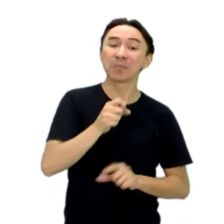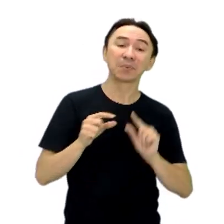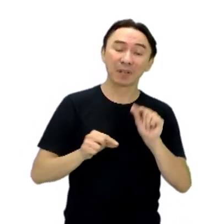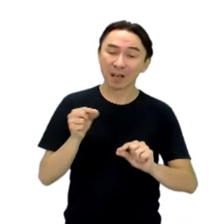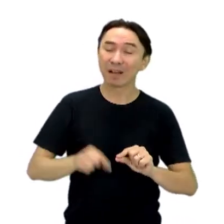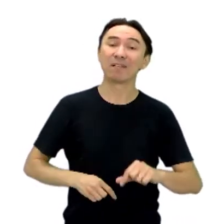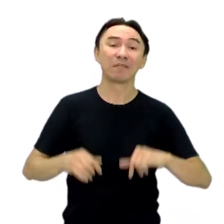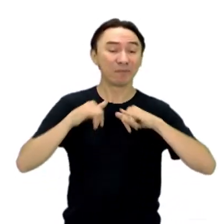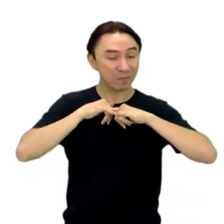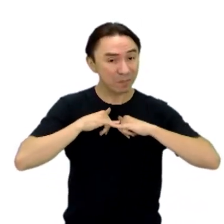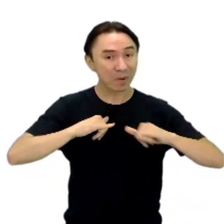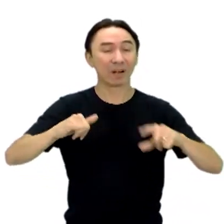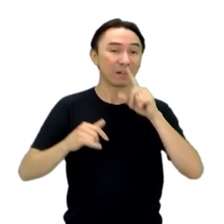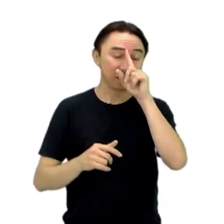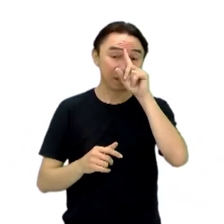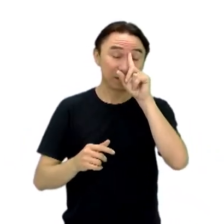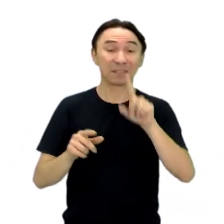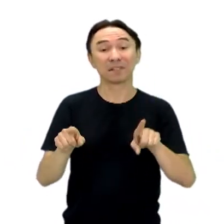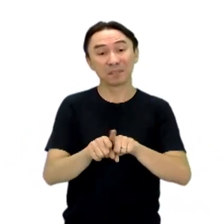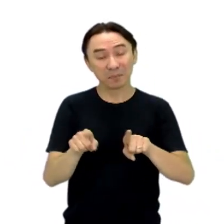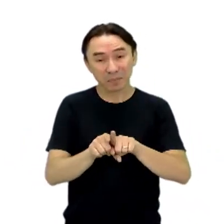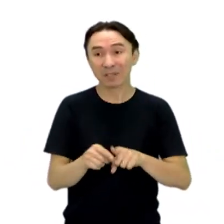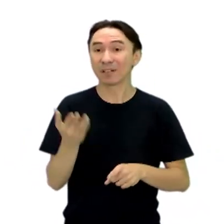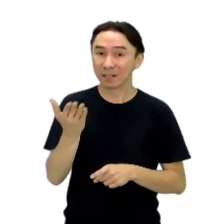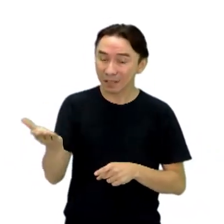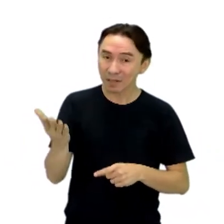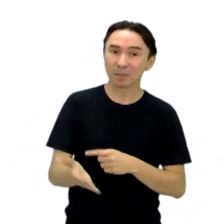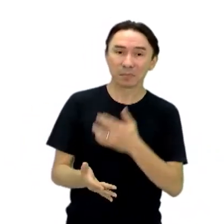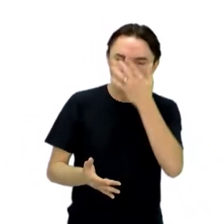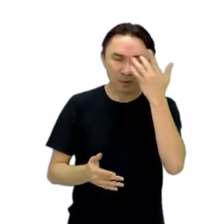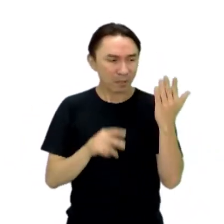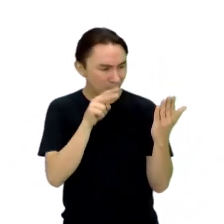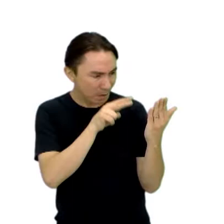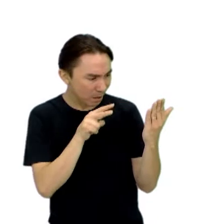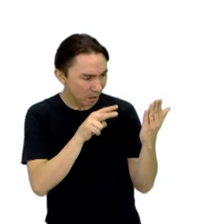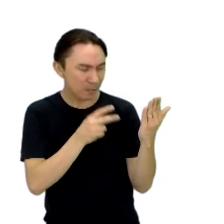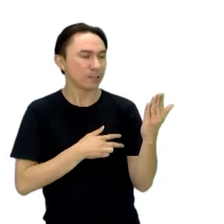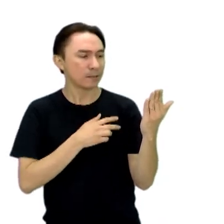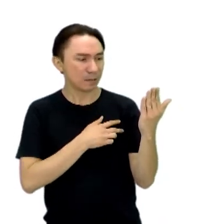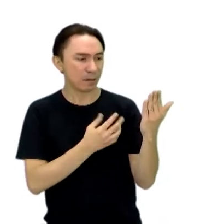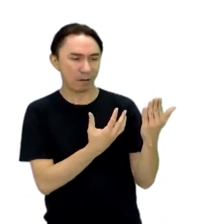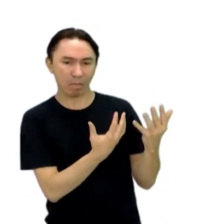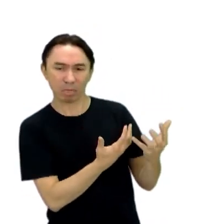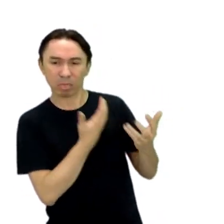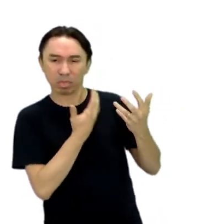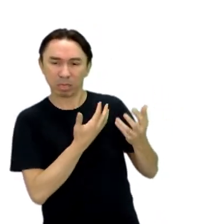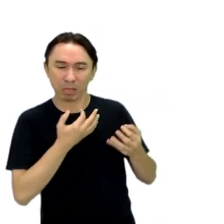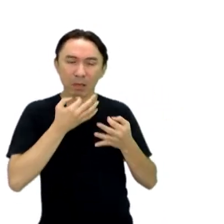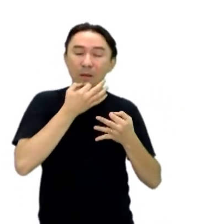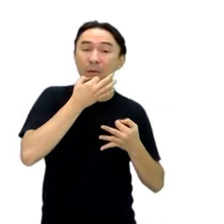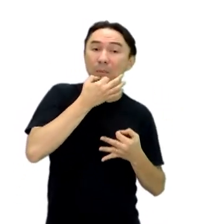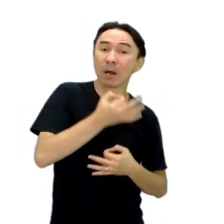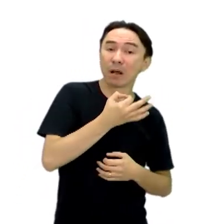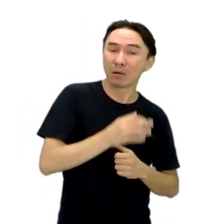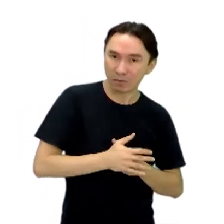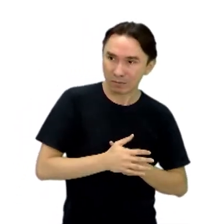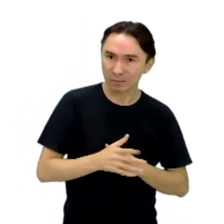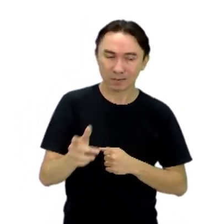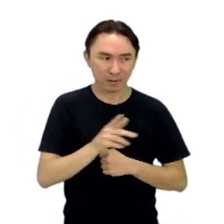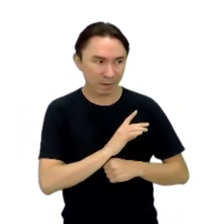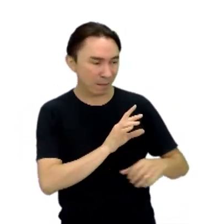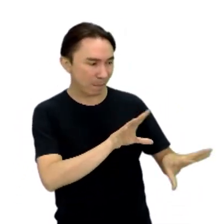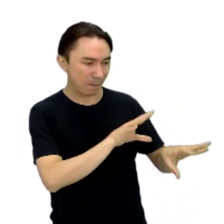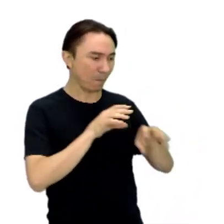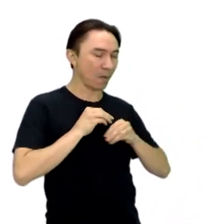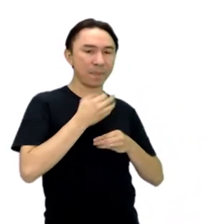mesmo tempo, levar o leitor a uma opinião sobre os fatos ali descritos, a formar uma opinião